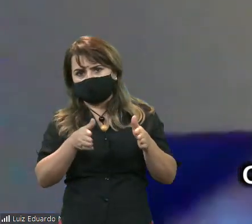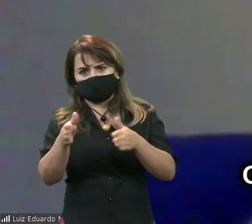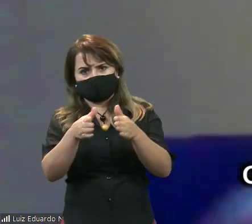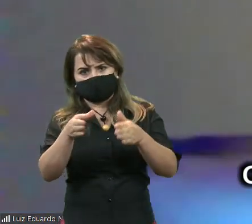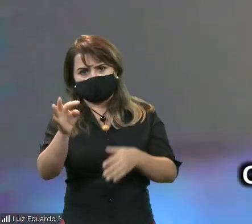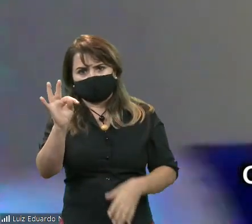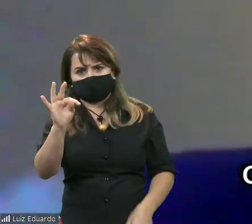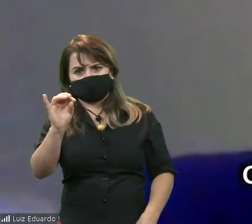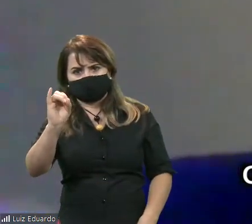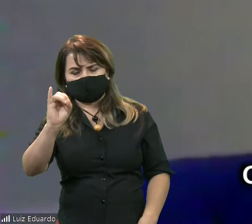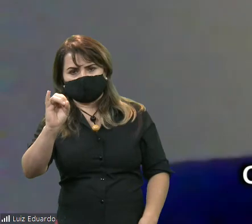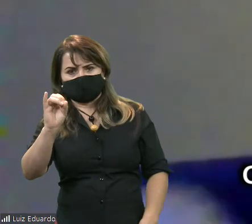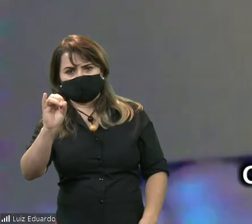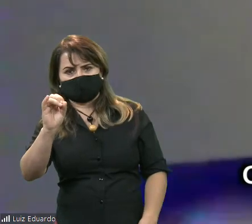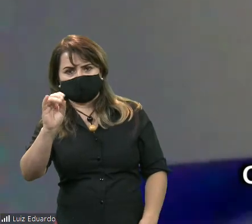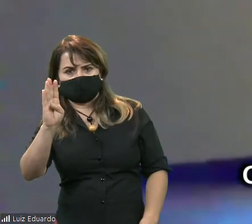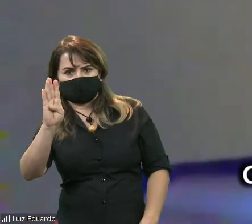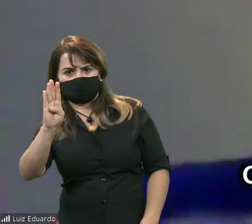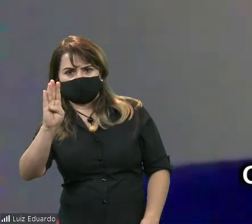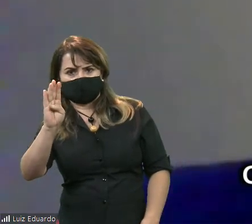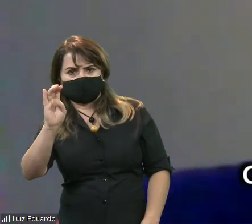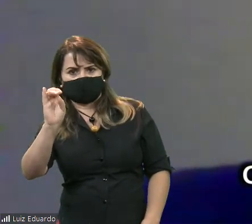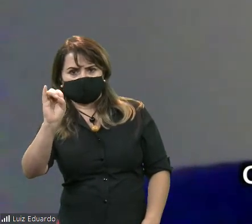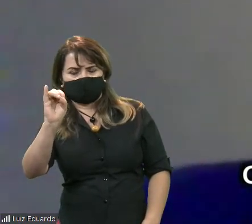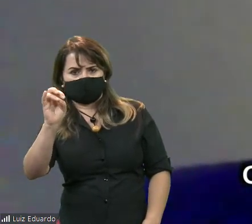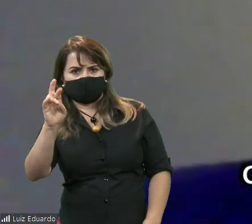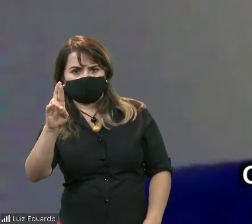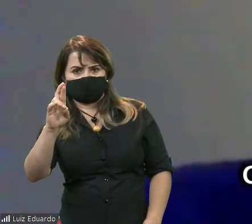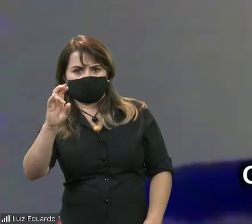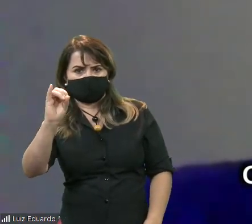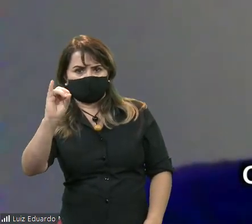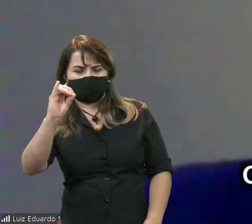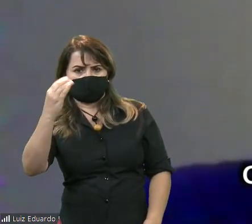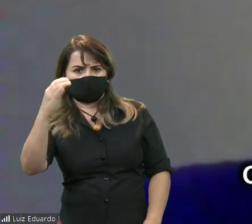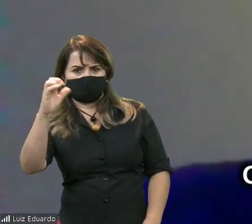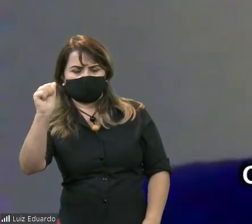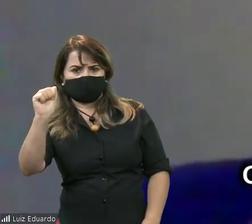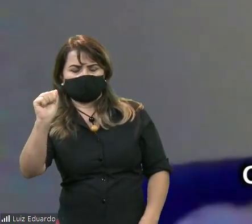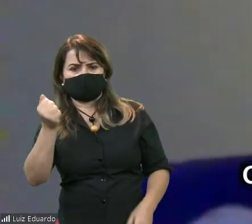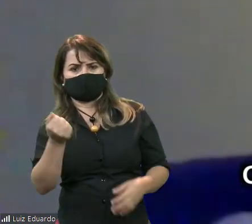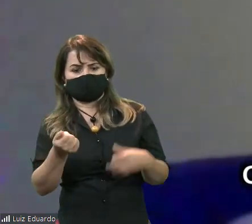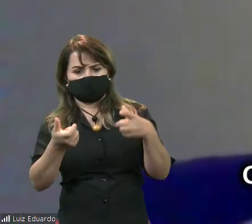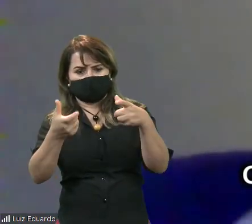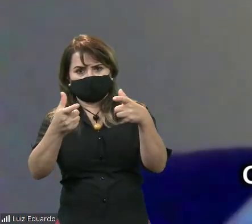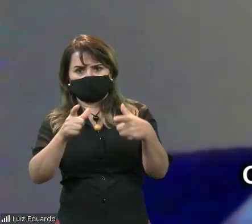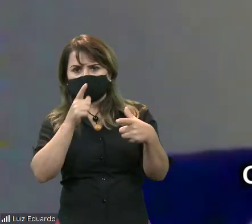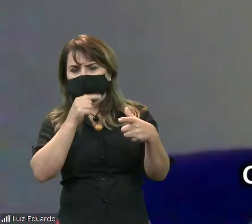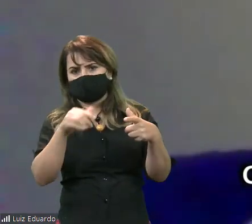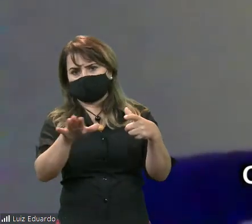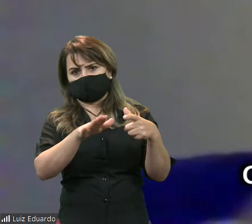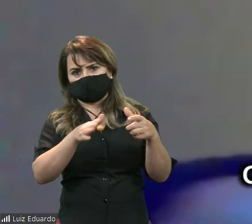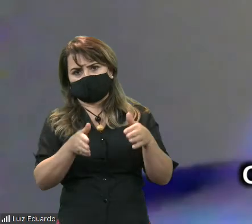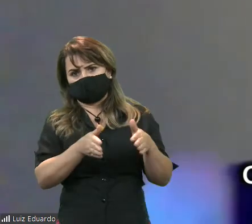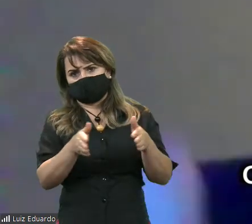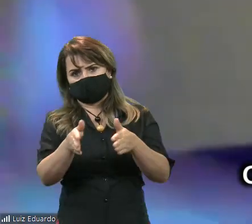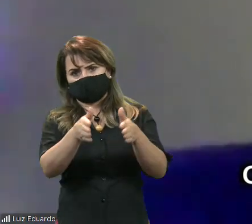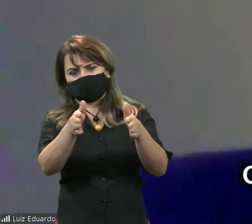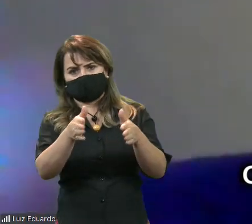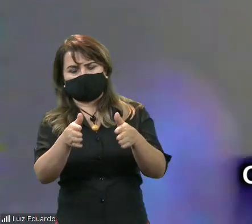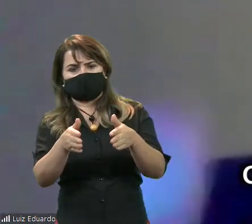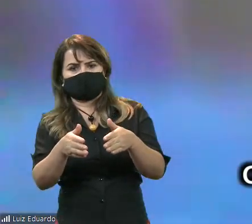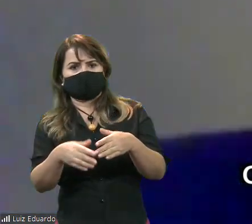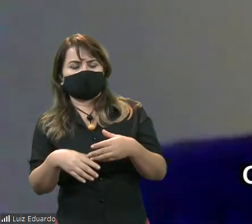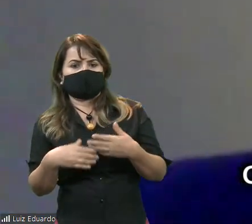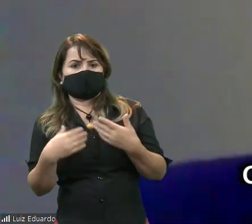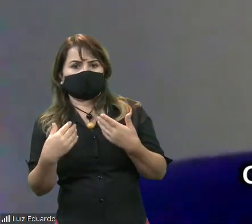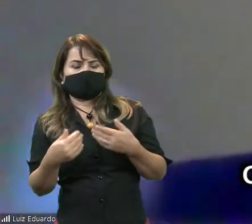este trecho projetado, o vereador Cícero, é interessante, porque ele realmente ele contribui do